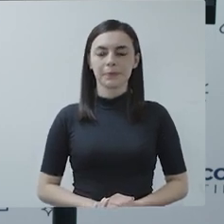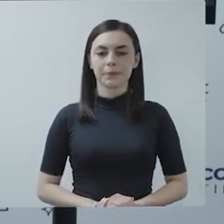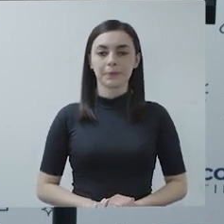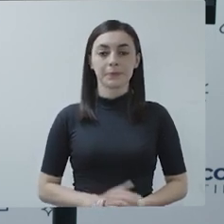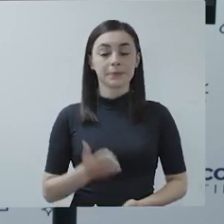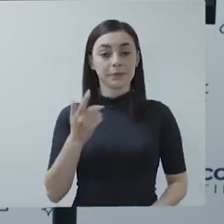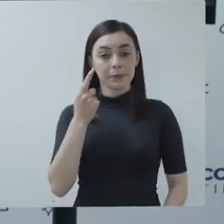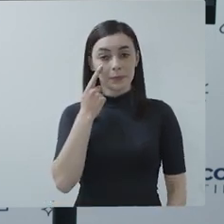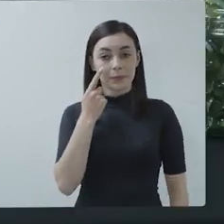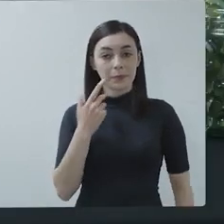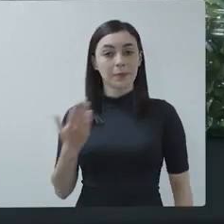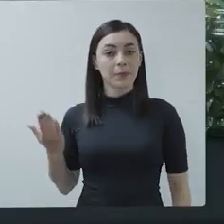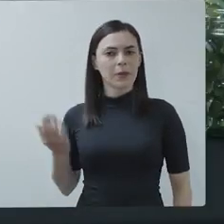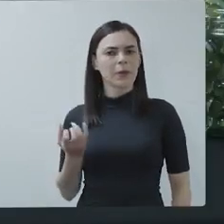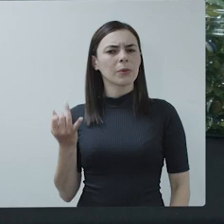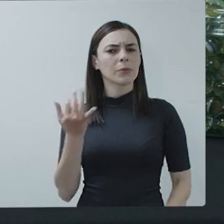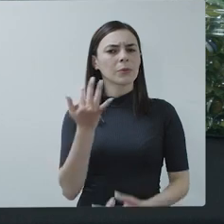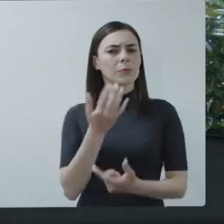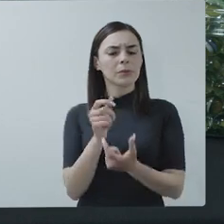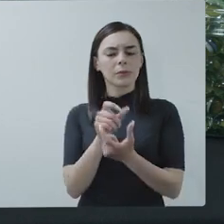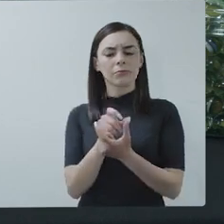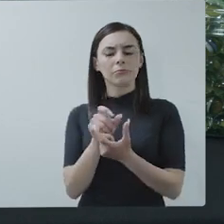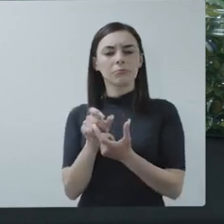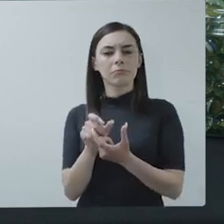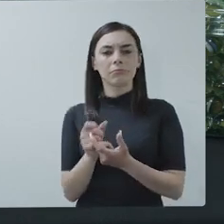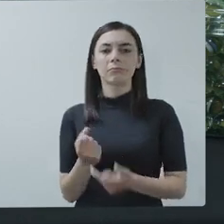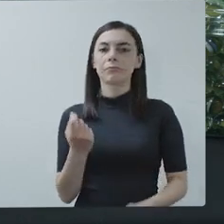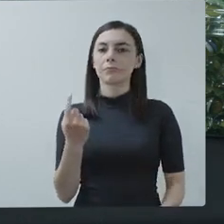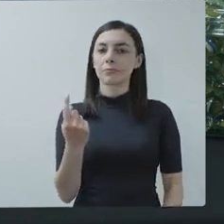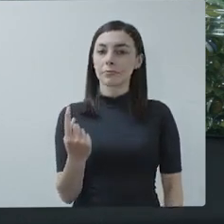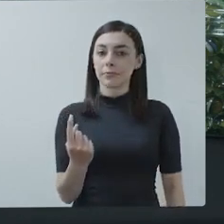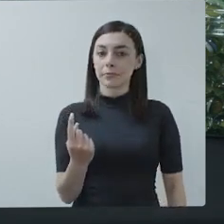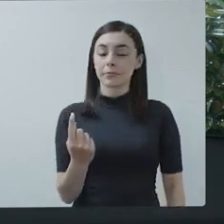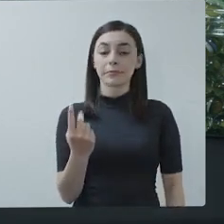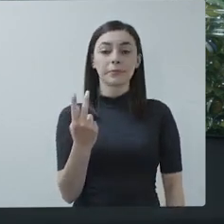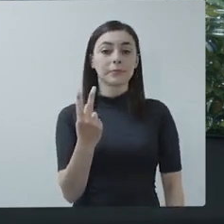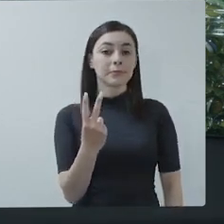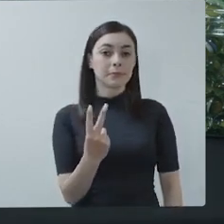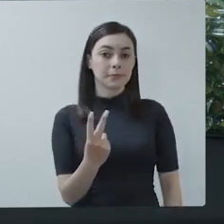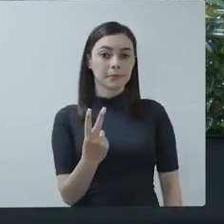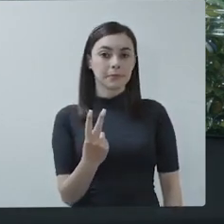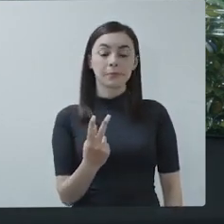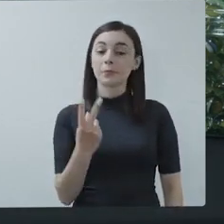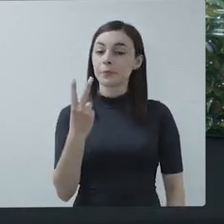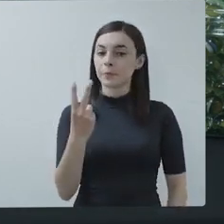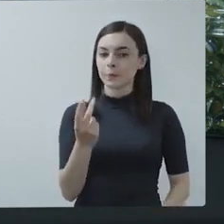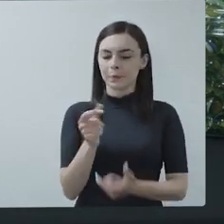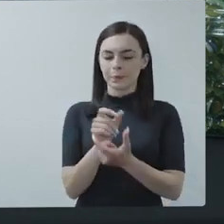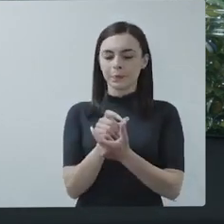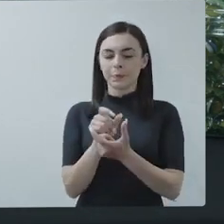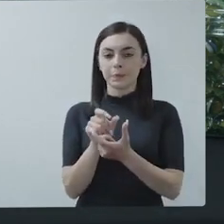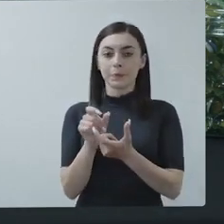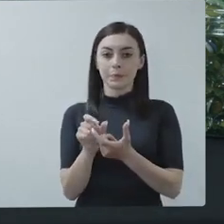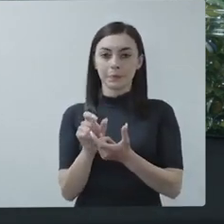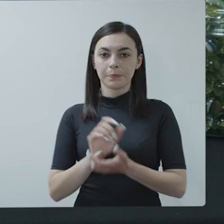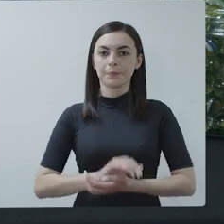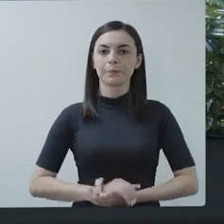Olhem lá. Quantas sílabas deu? Uma, duas. Duas